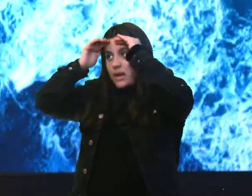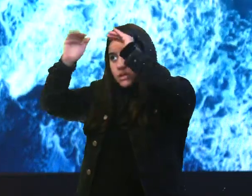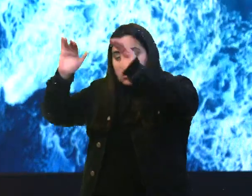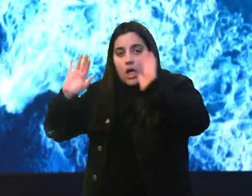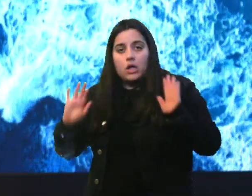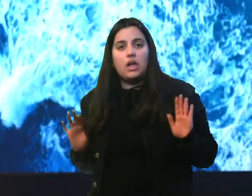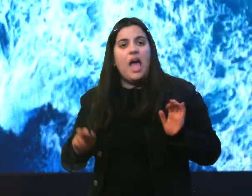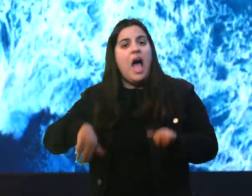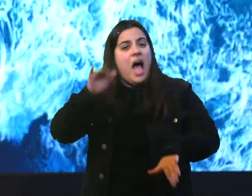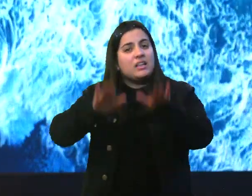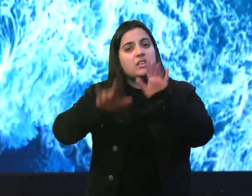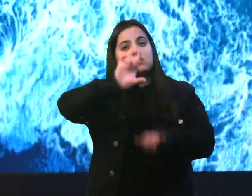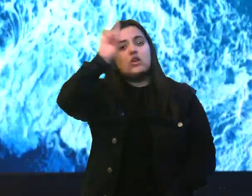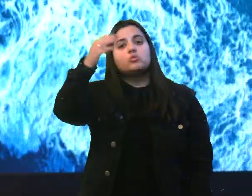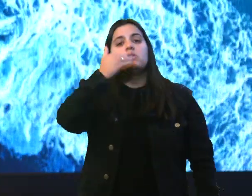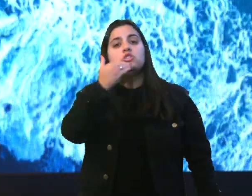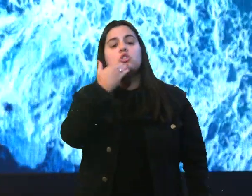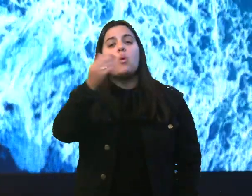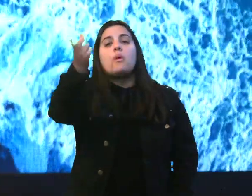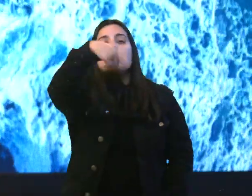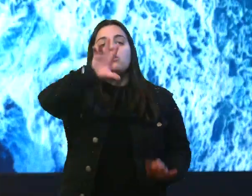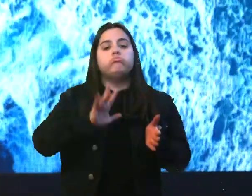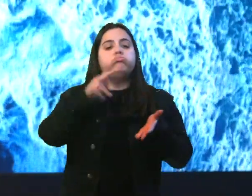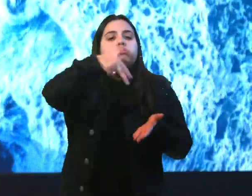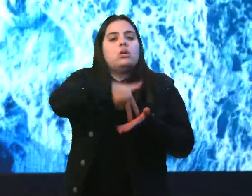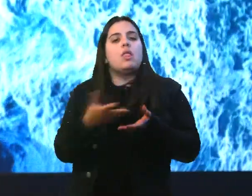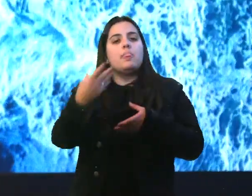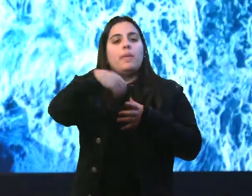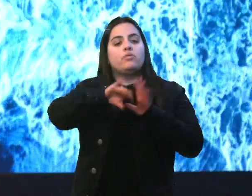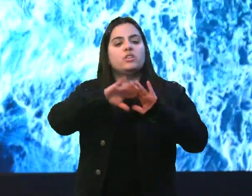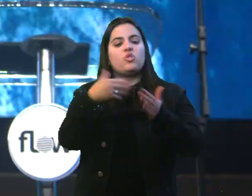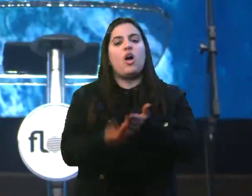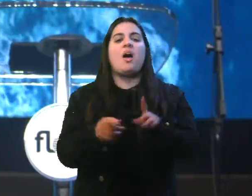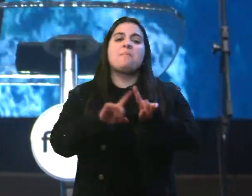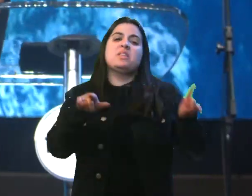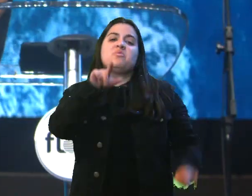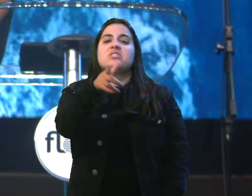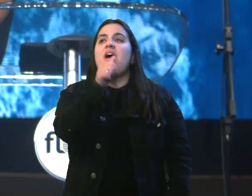Talvez o Senhor já pediu para você se posicionar na tua escola, mas você ainda não fez.